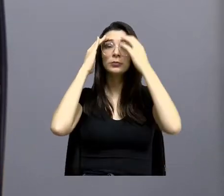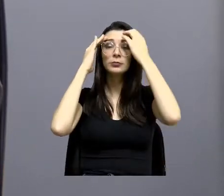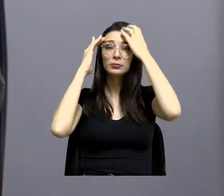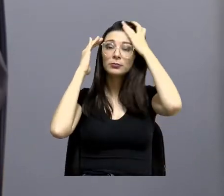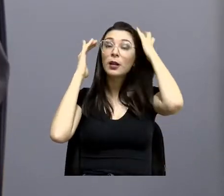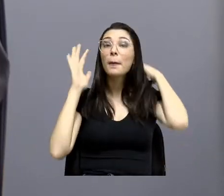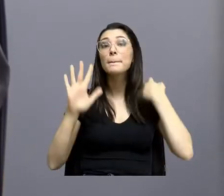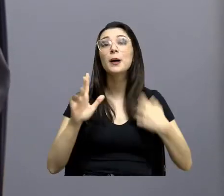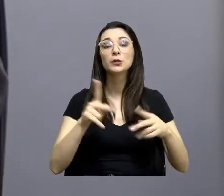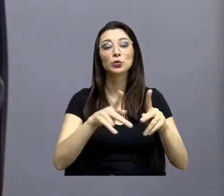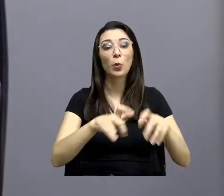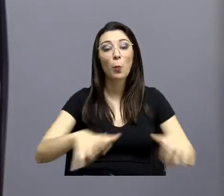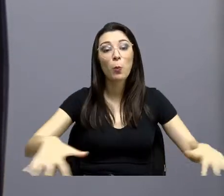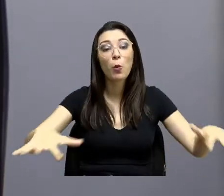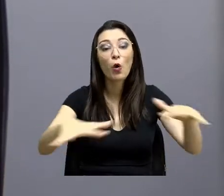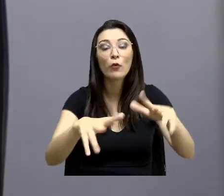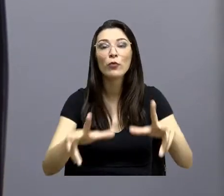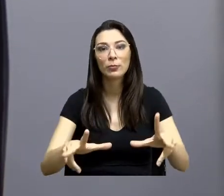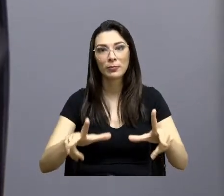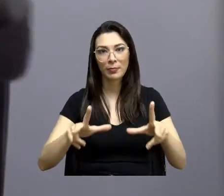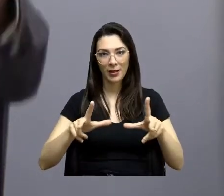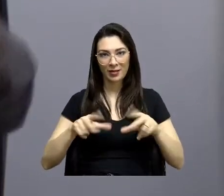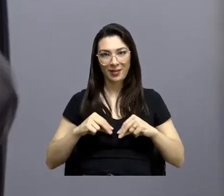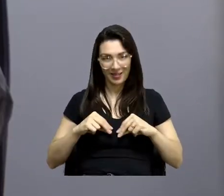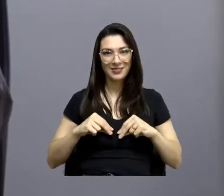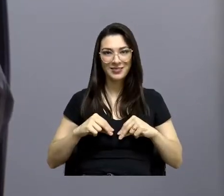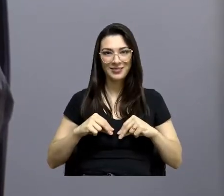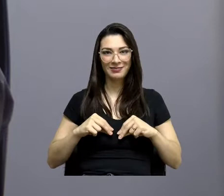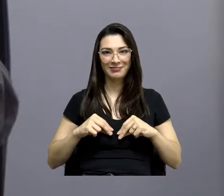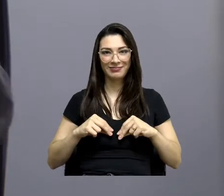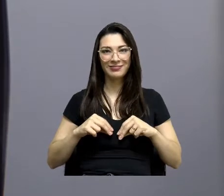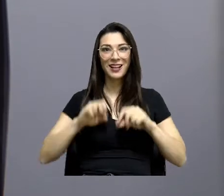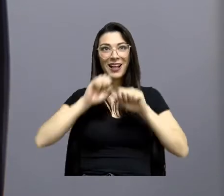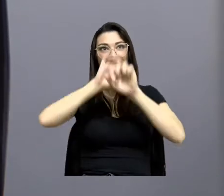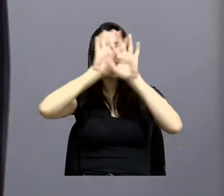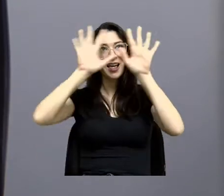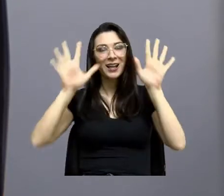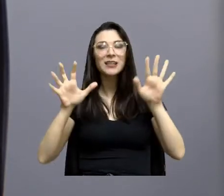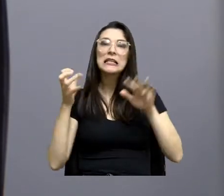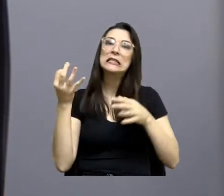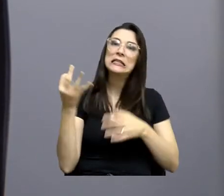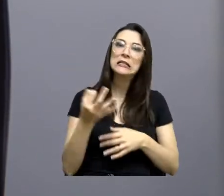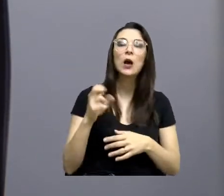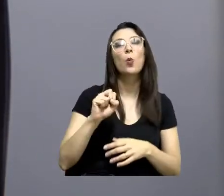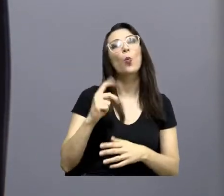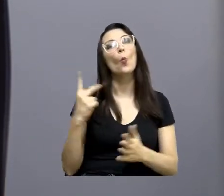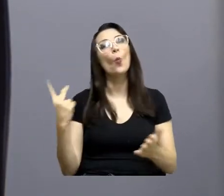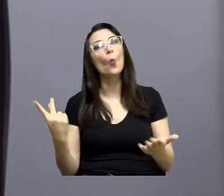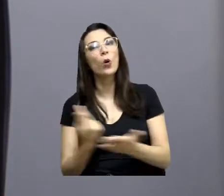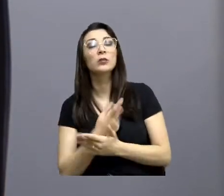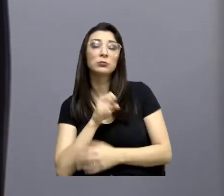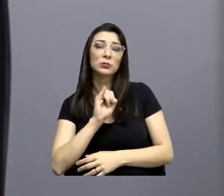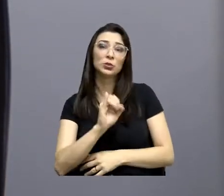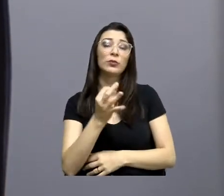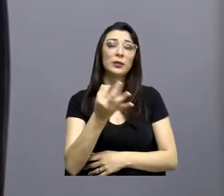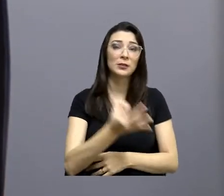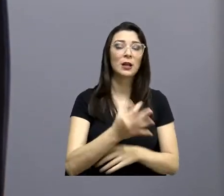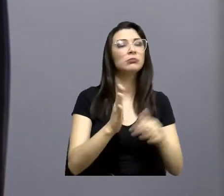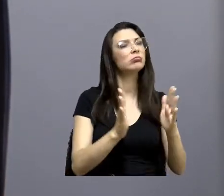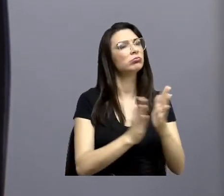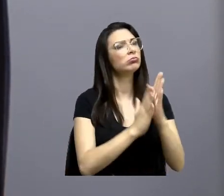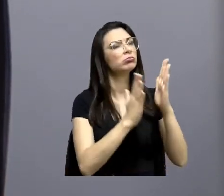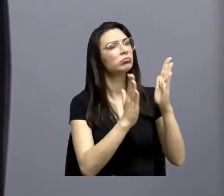Mas o povo merece saber essa transparência. Se realmente está certo, está errado. Se estiver certo,